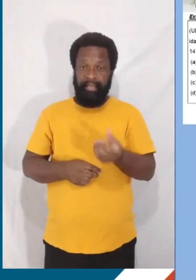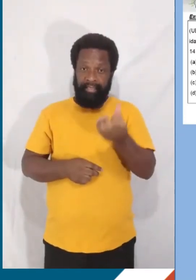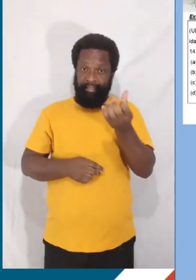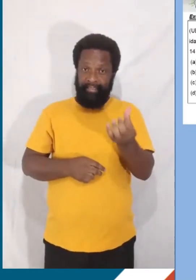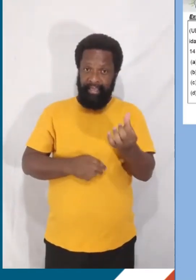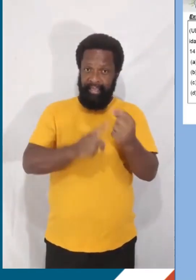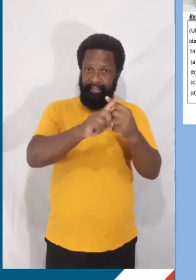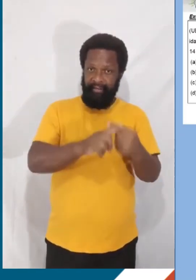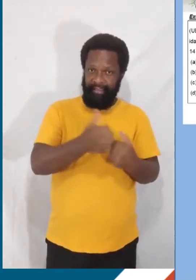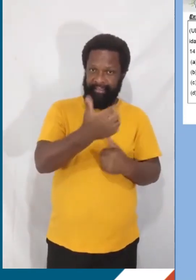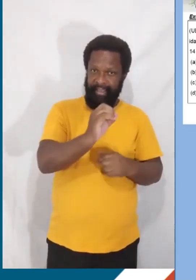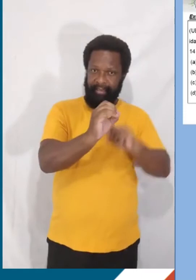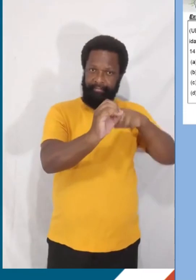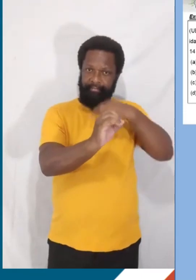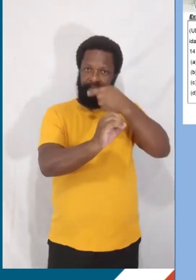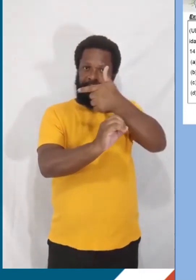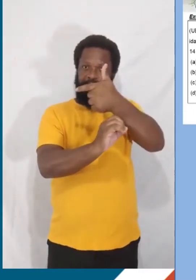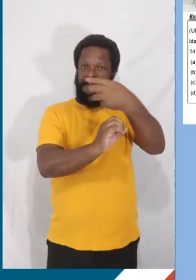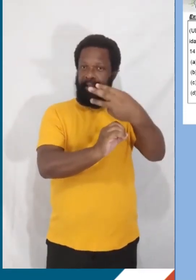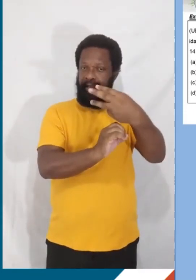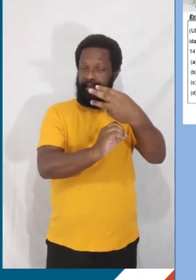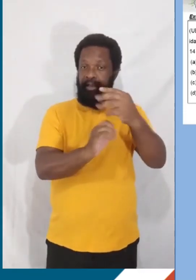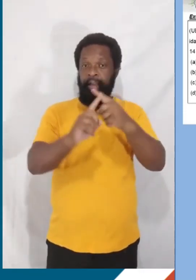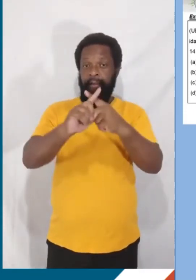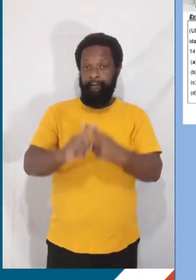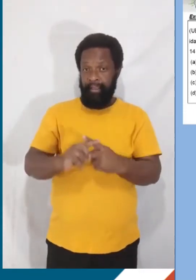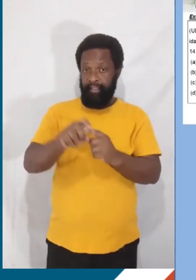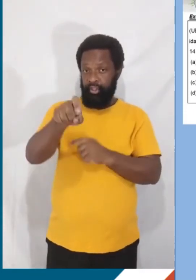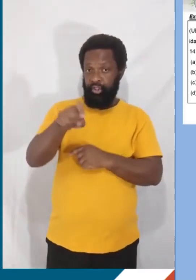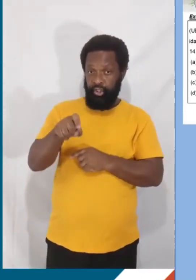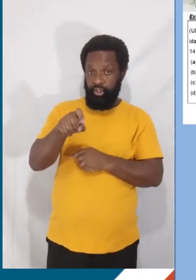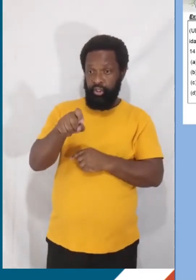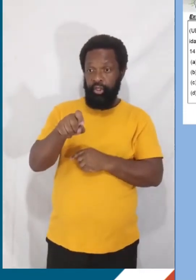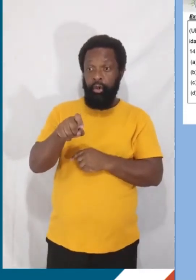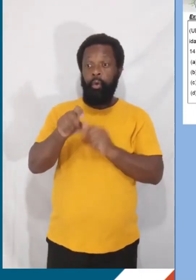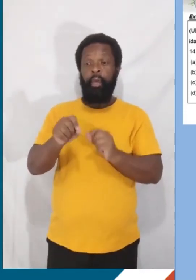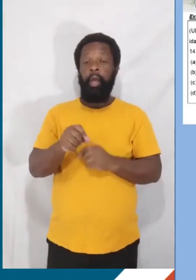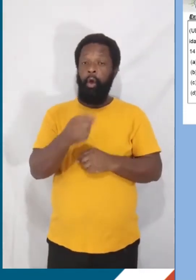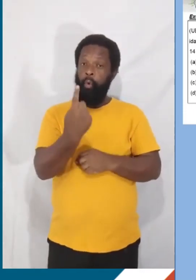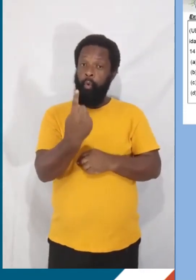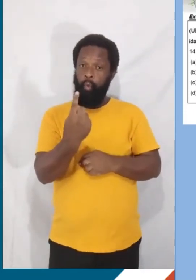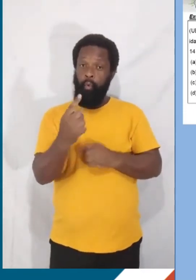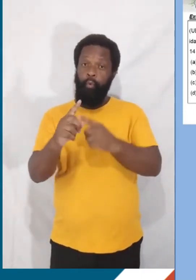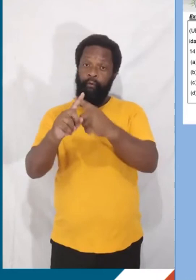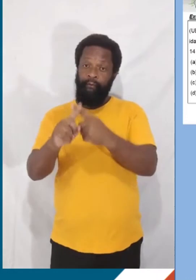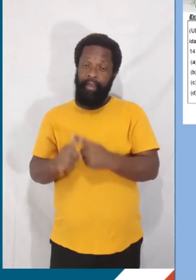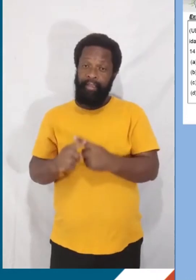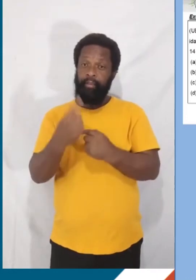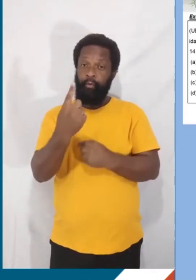a 23, certo? 6 vezes 10 a 23, vezes x, né? E 1